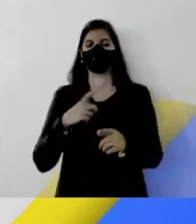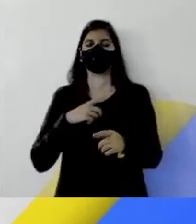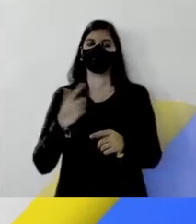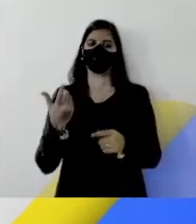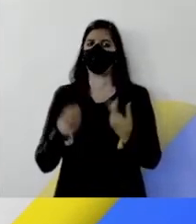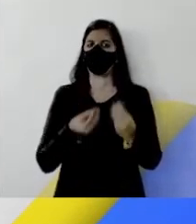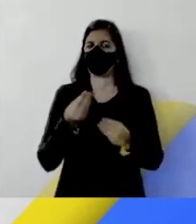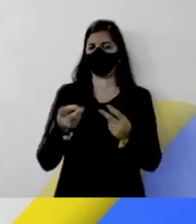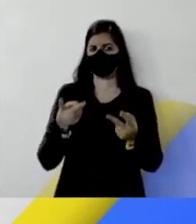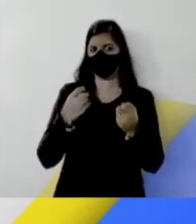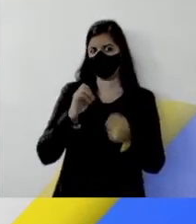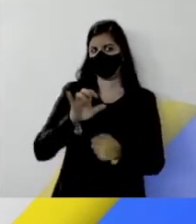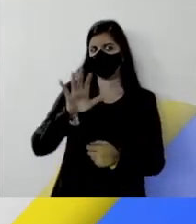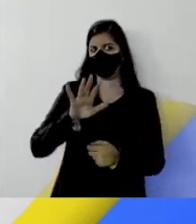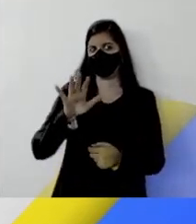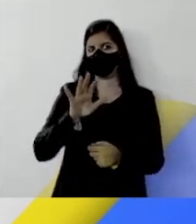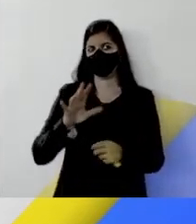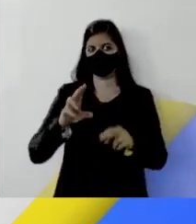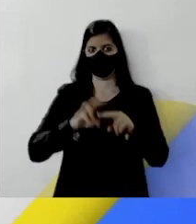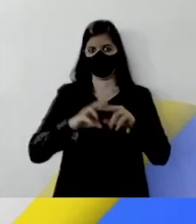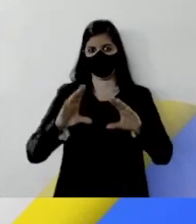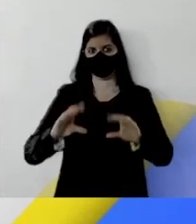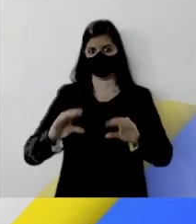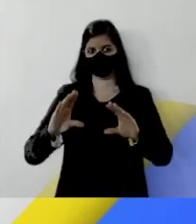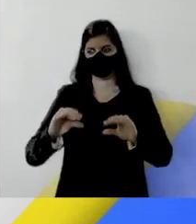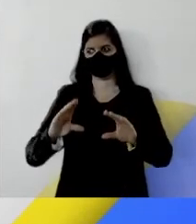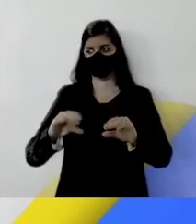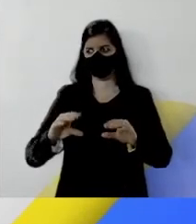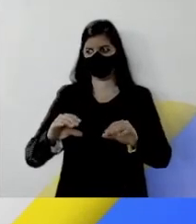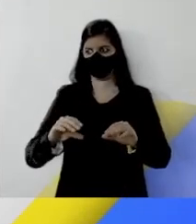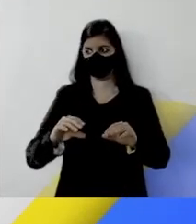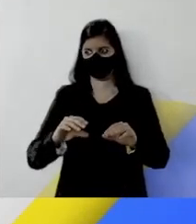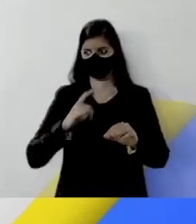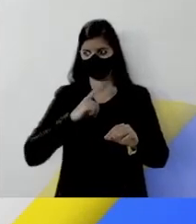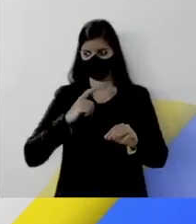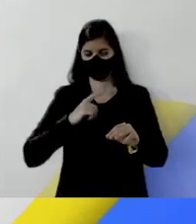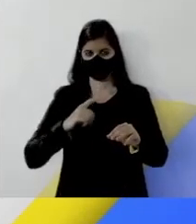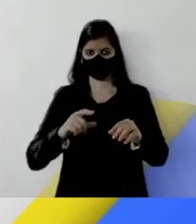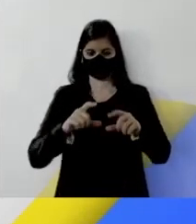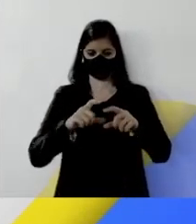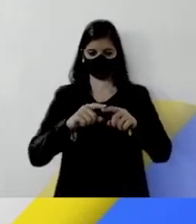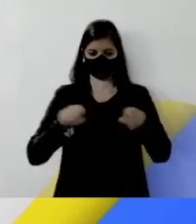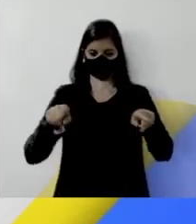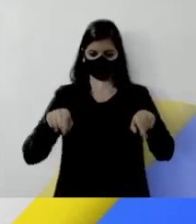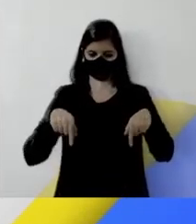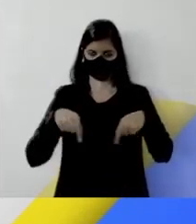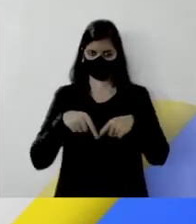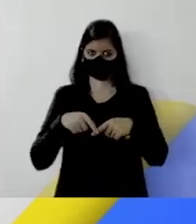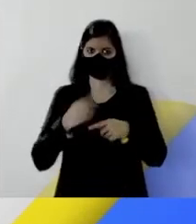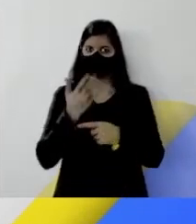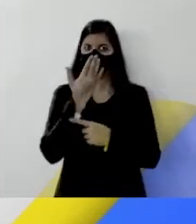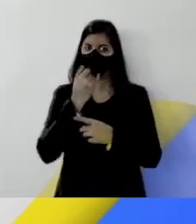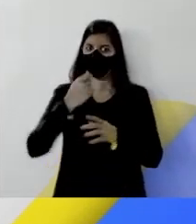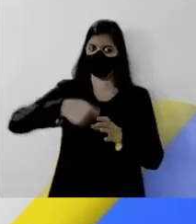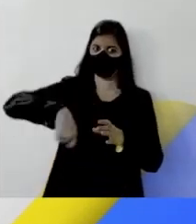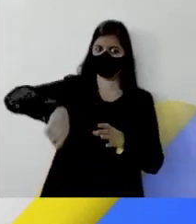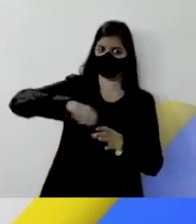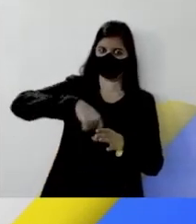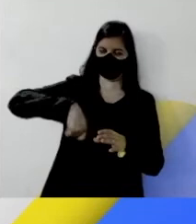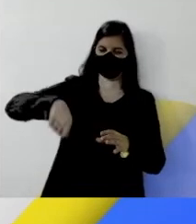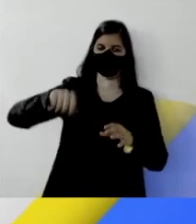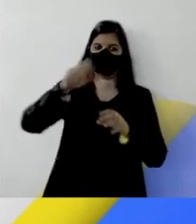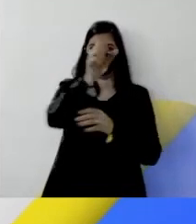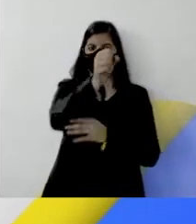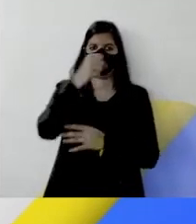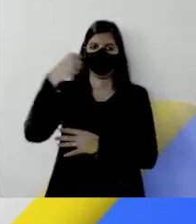a gente está vendo, o sofá, né, tem um formato de um paralelepípedo. Na cozinha, né, a gente tem a geladeira,